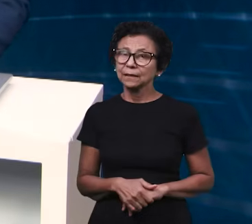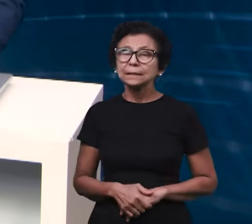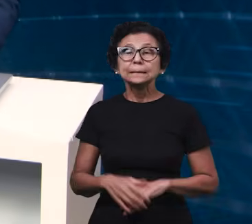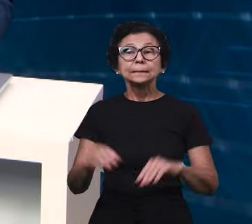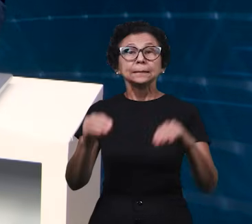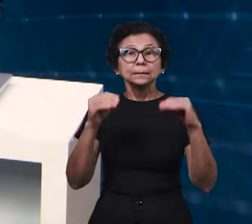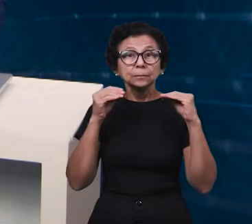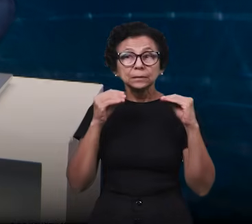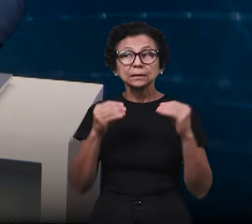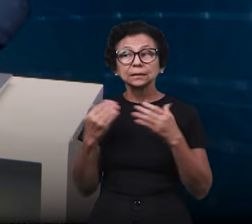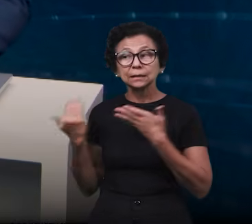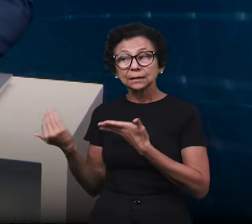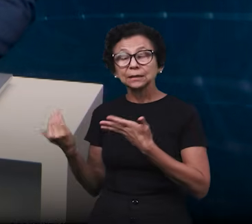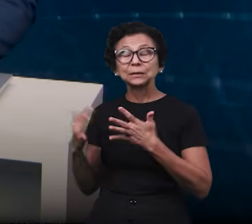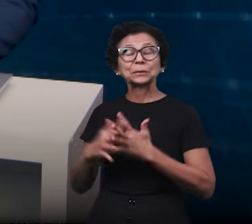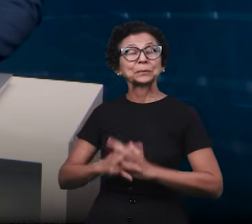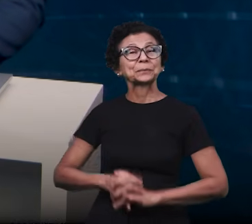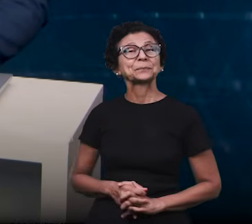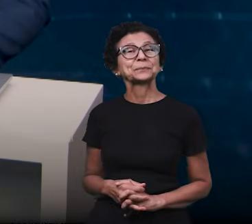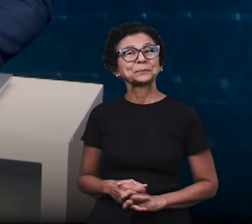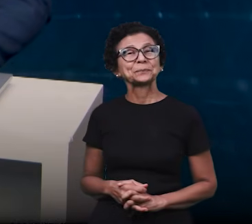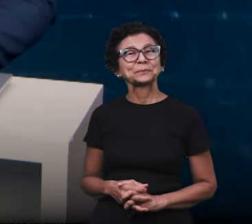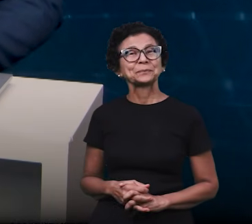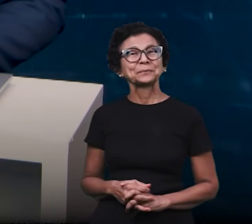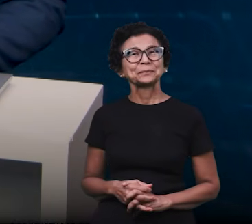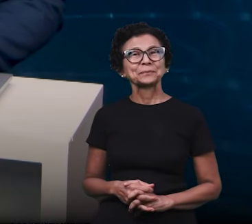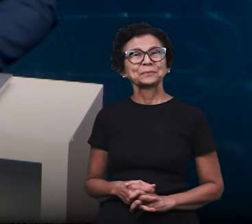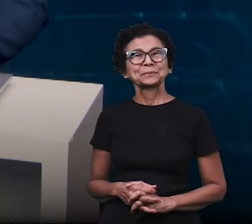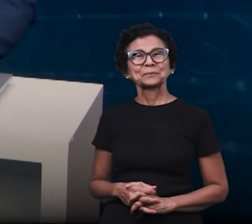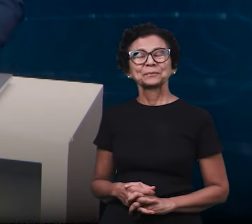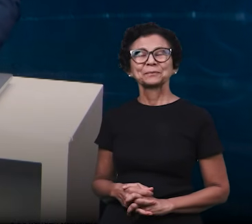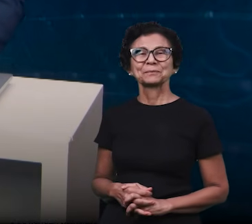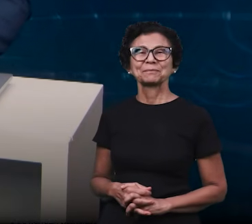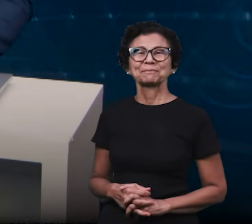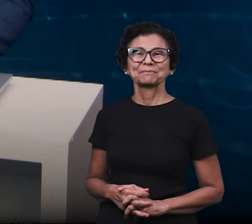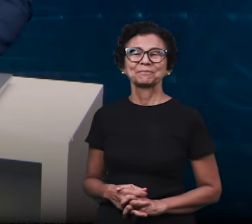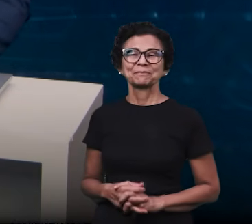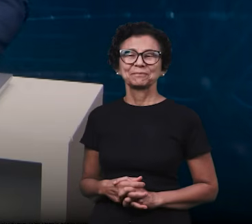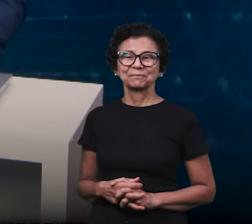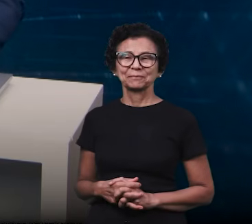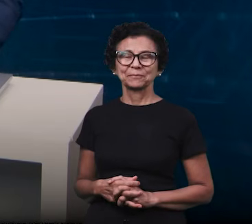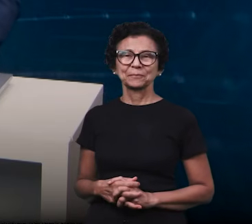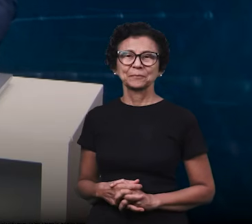sua região, aí na sua cidade? Manda para o nosso e-mail. Olha o nosso e-mail aqui embaixo, ó.